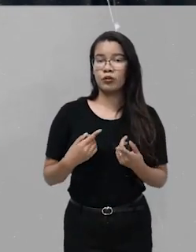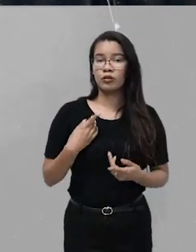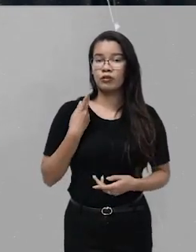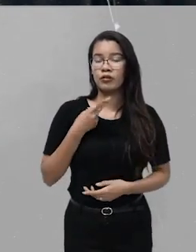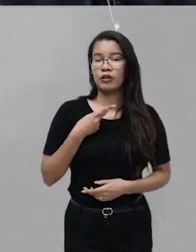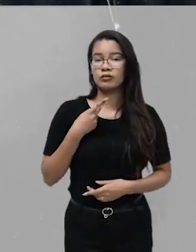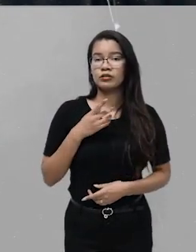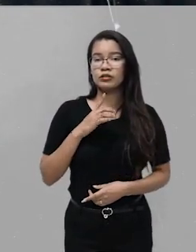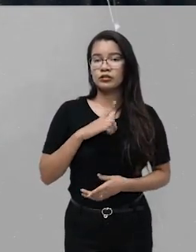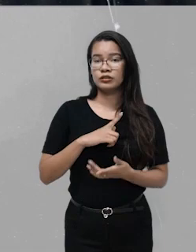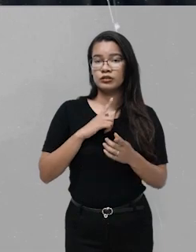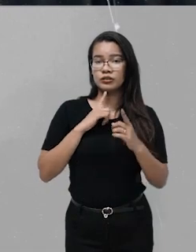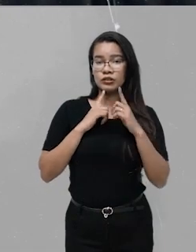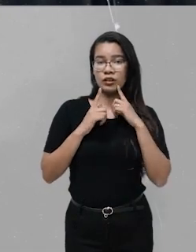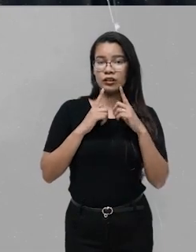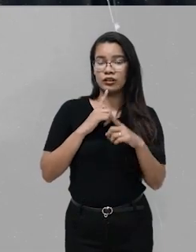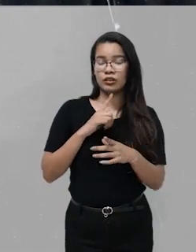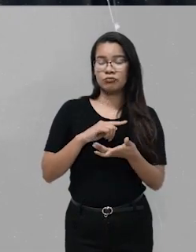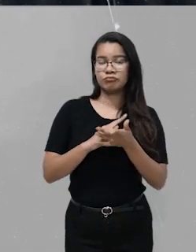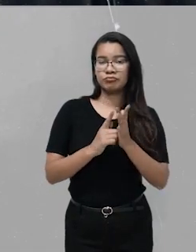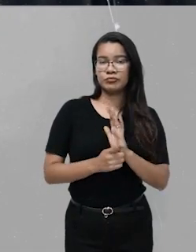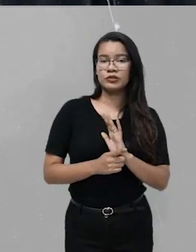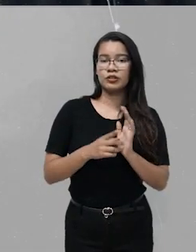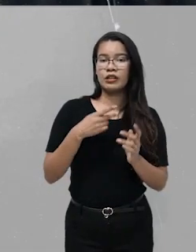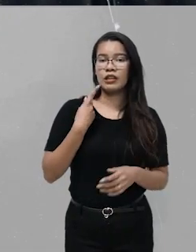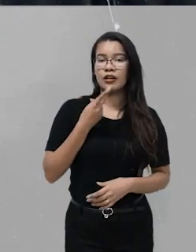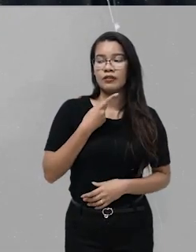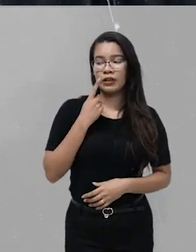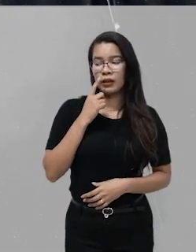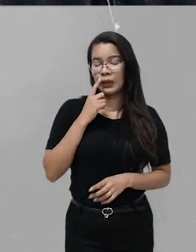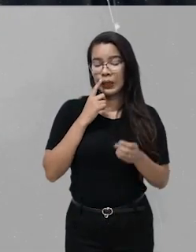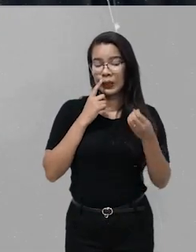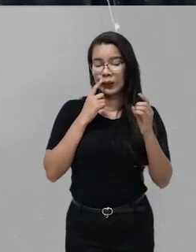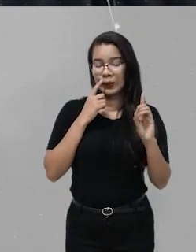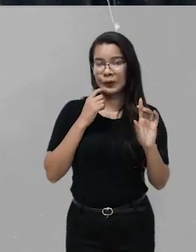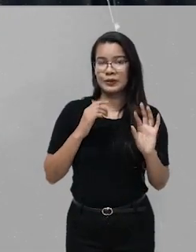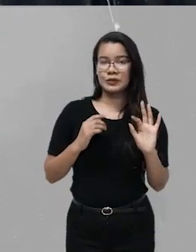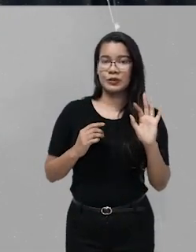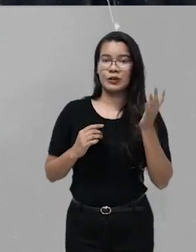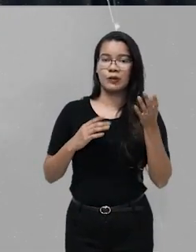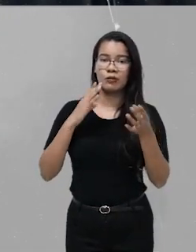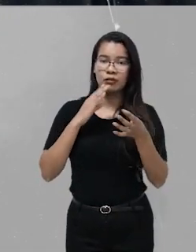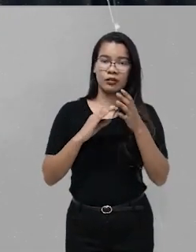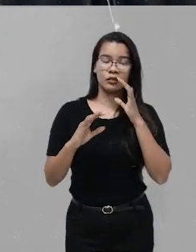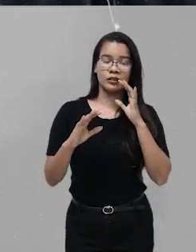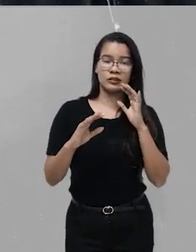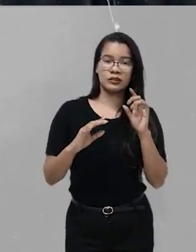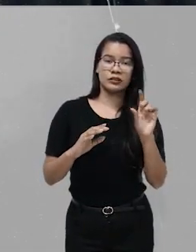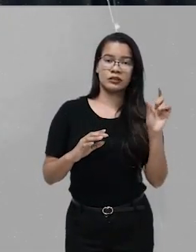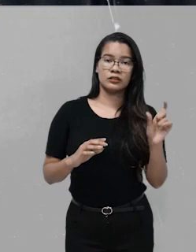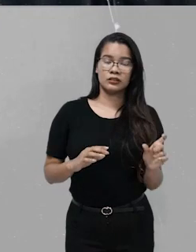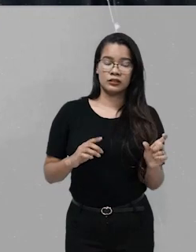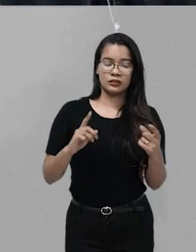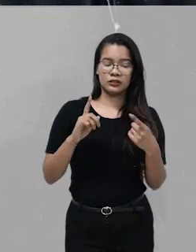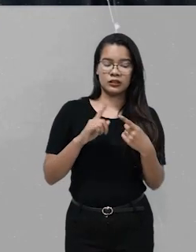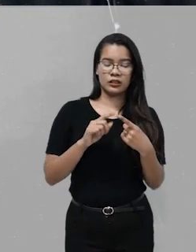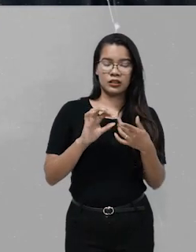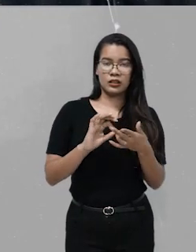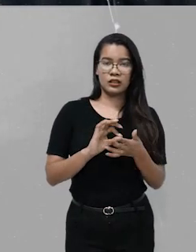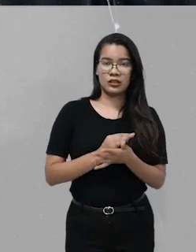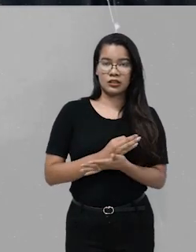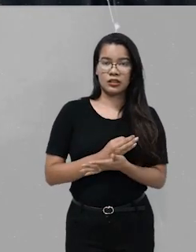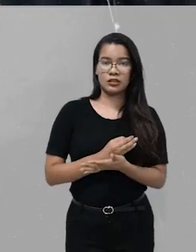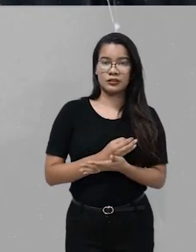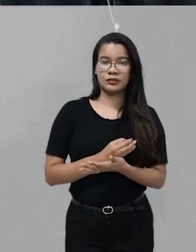do discurso, eu estou falando dos gêneros da fala, da situação comunicativa. Seja essa fala